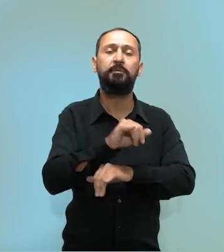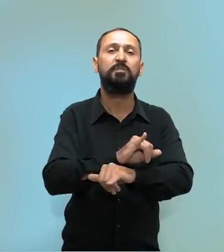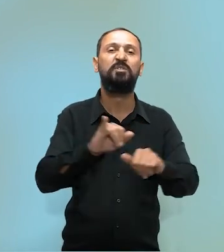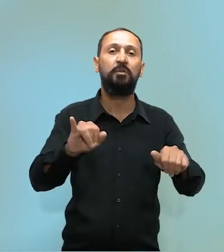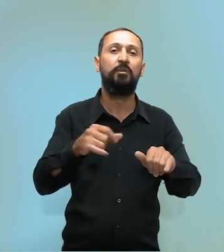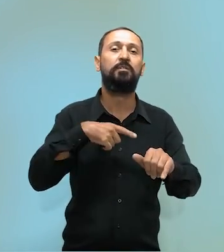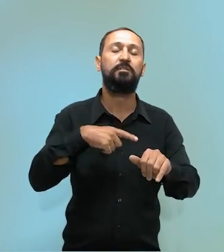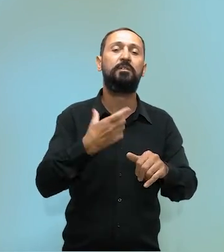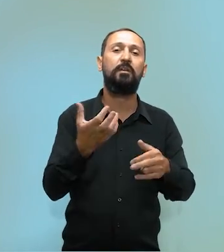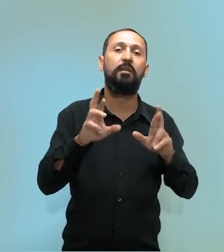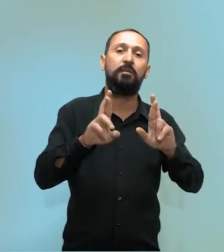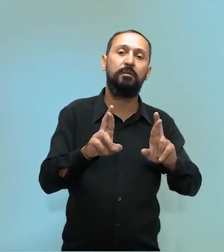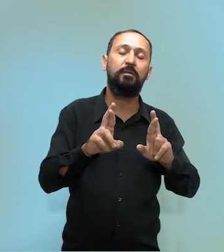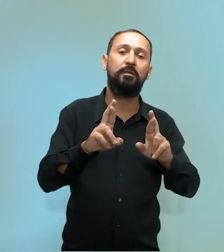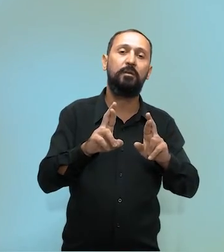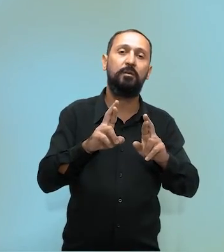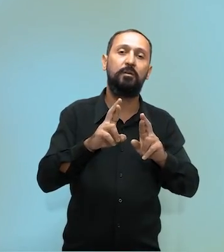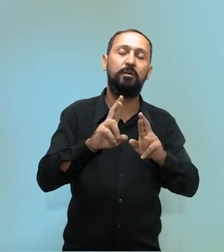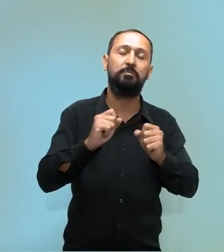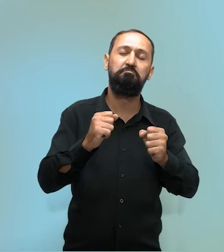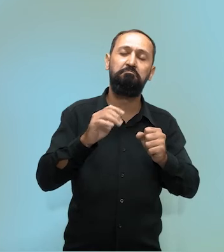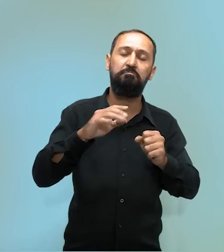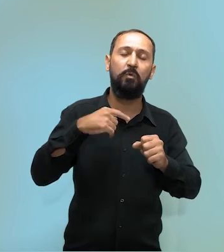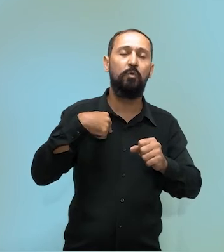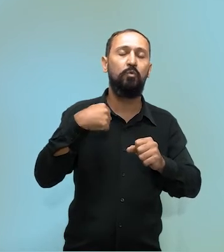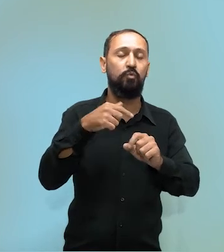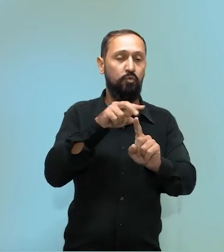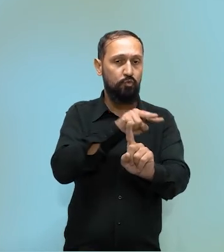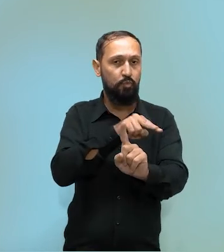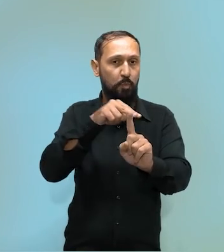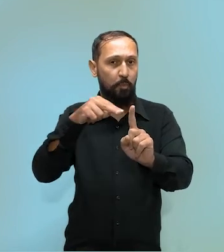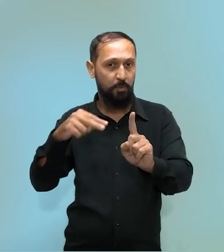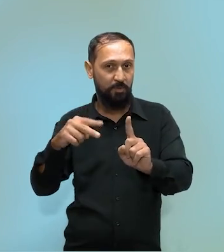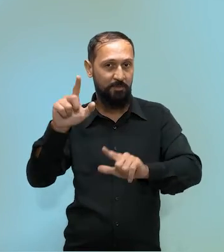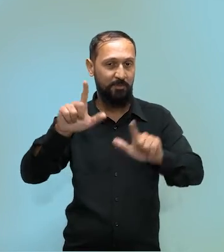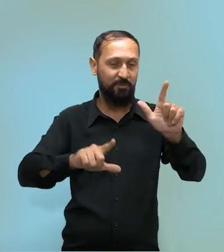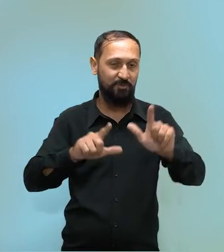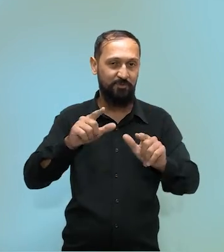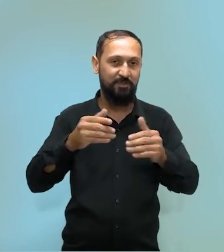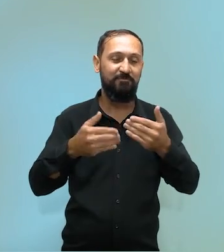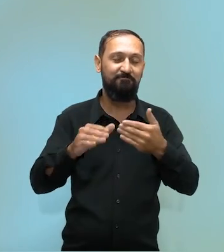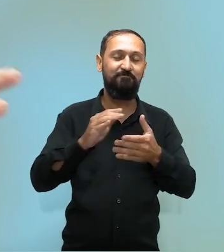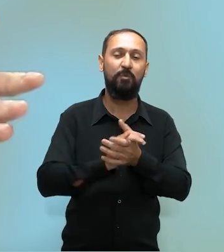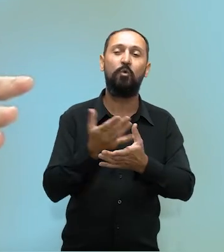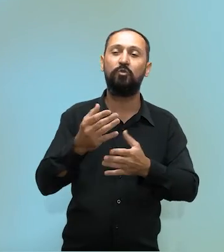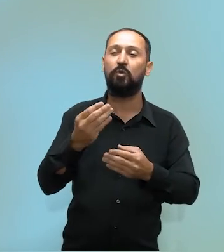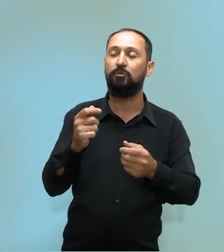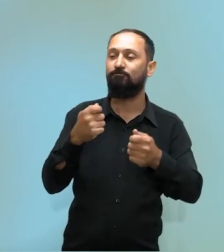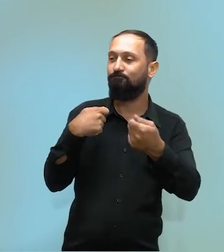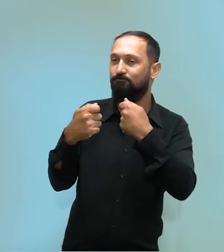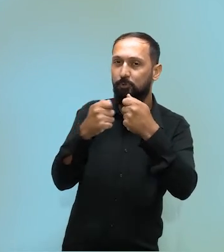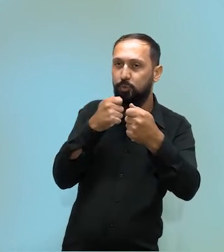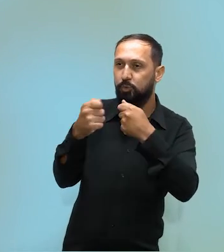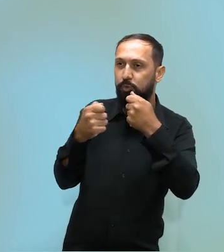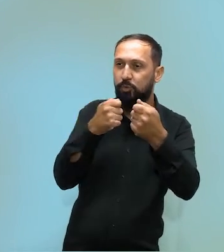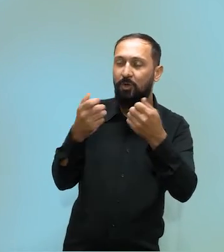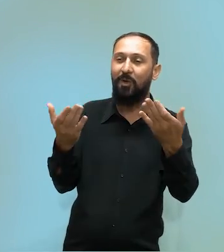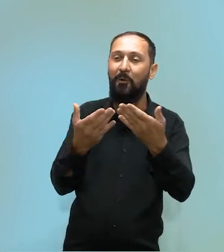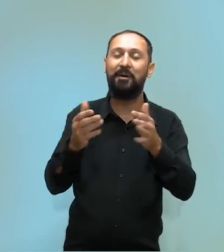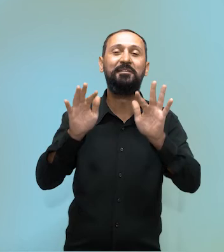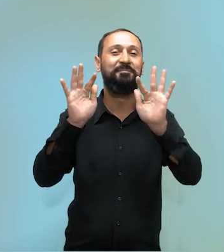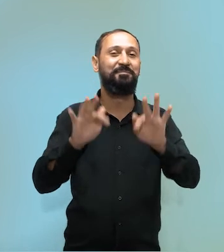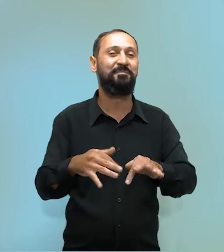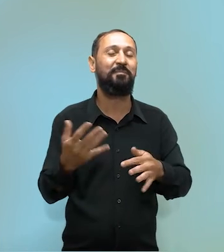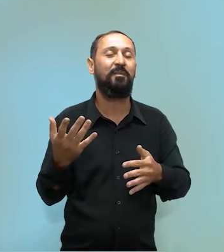essas e outras novidades a gente pretende trazer nos próximos pontos de vista. O nosso entrevistado de hoje, que vai